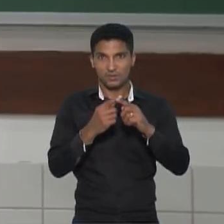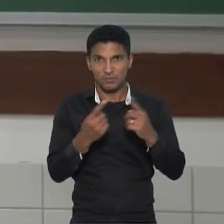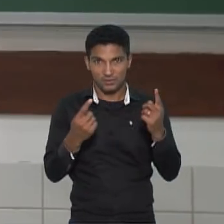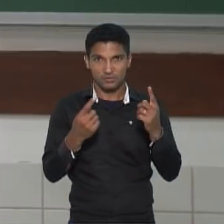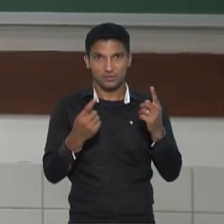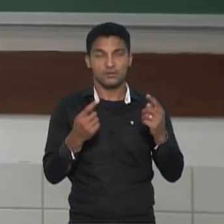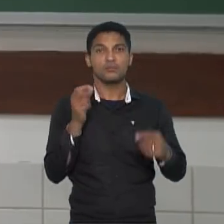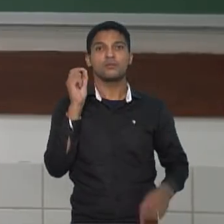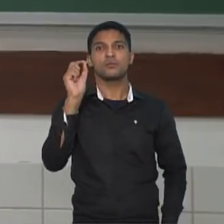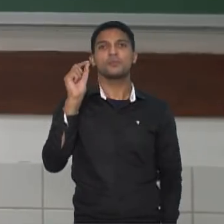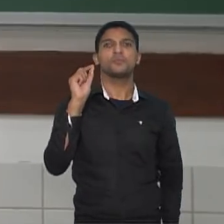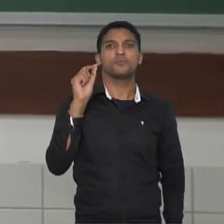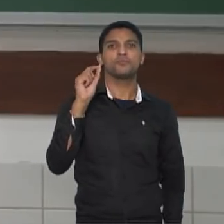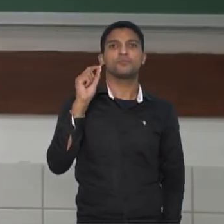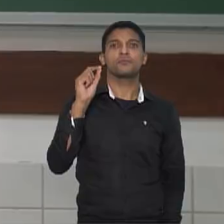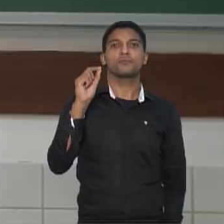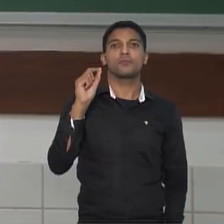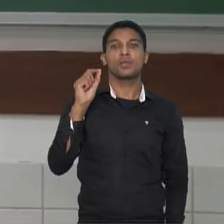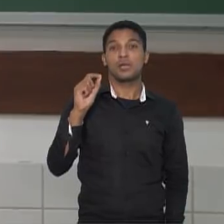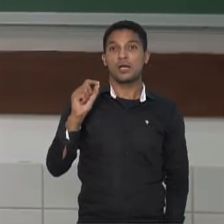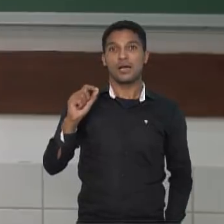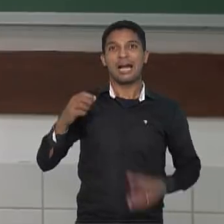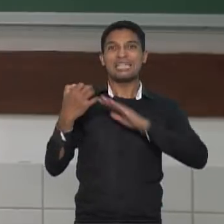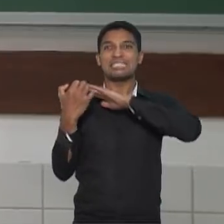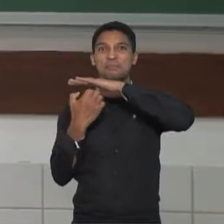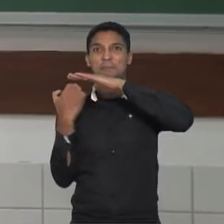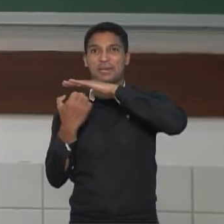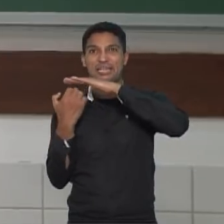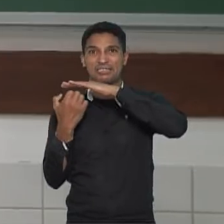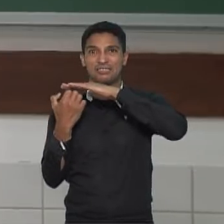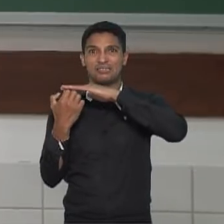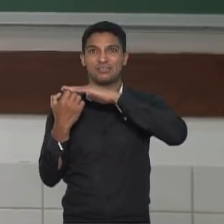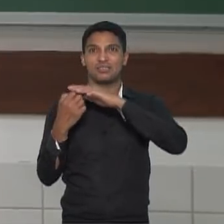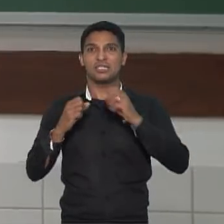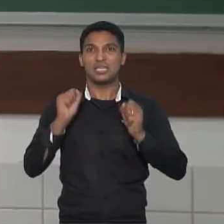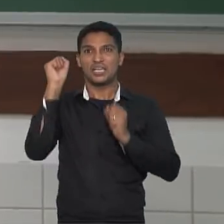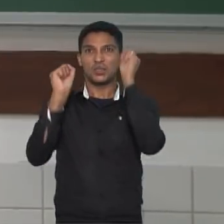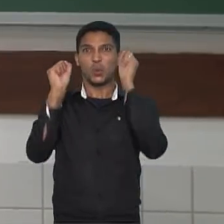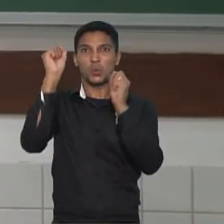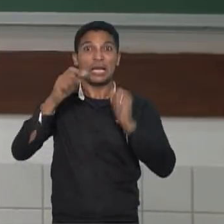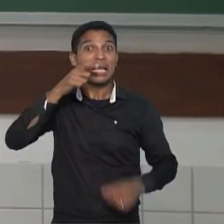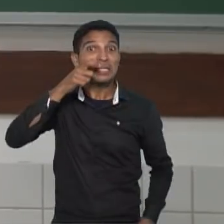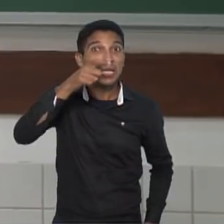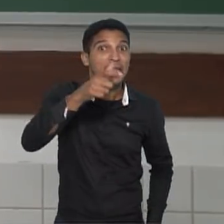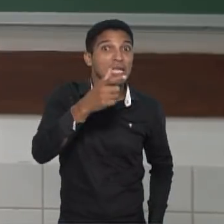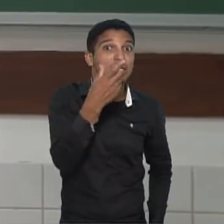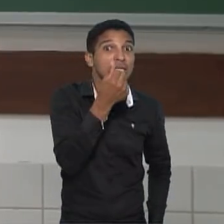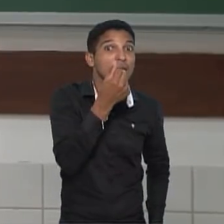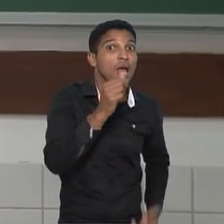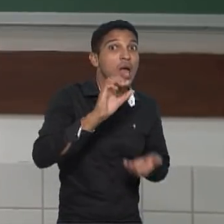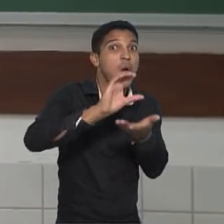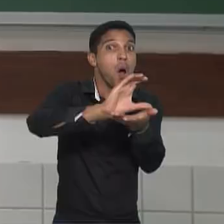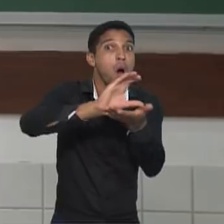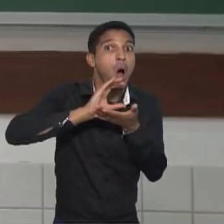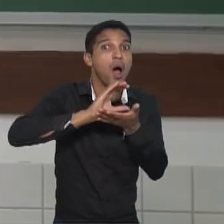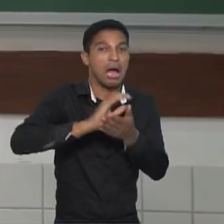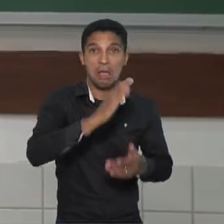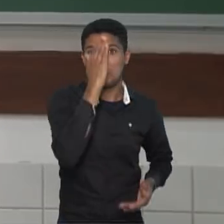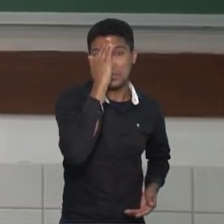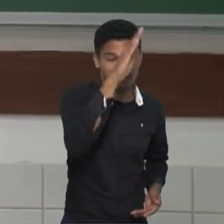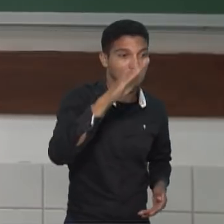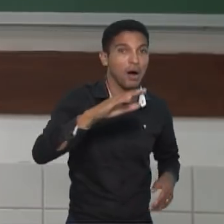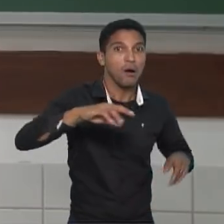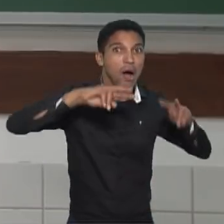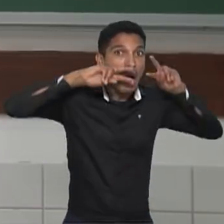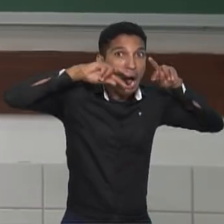os interesses econômicos se sobressaem às questões ambientais que são tão importantes para a nossa sobrevivência, né? E é